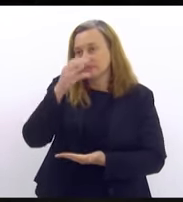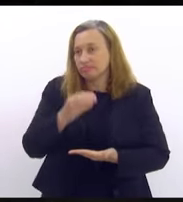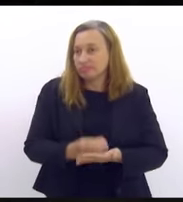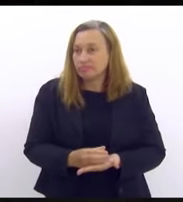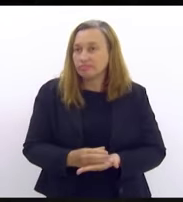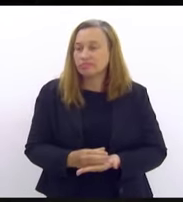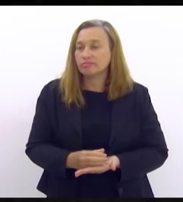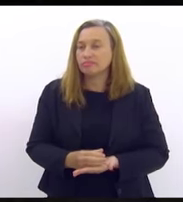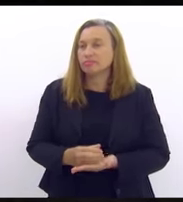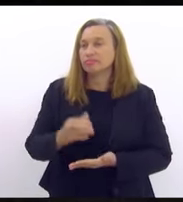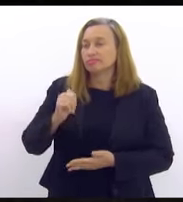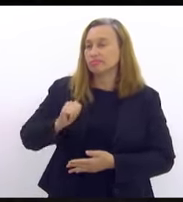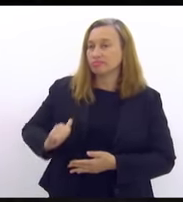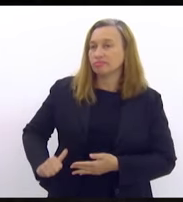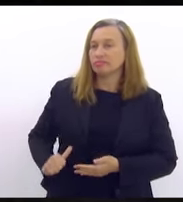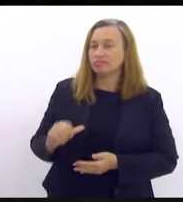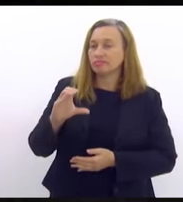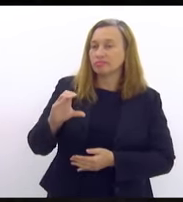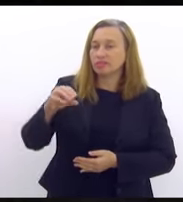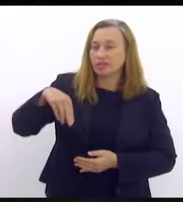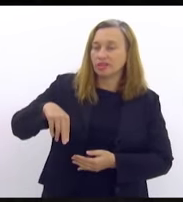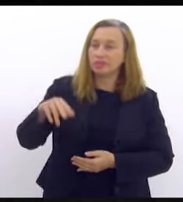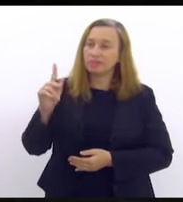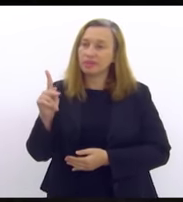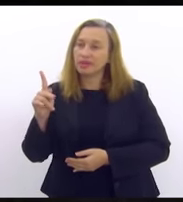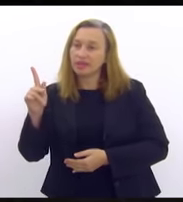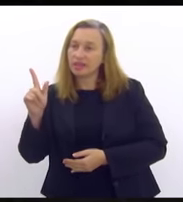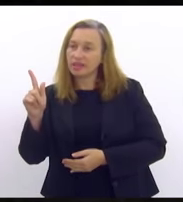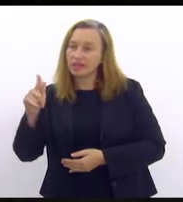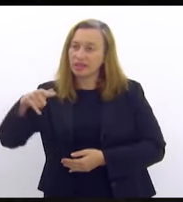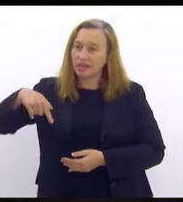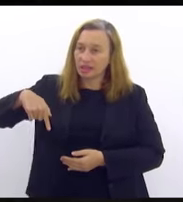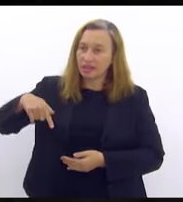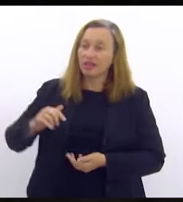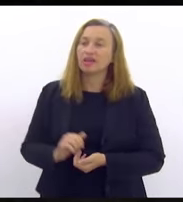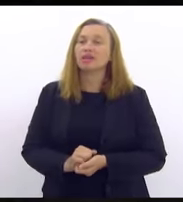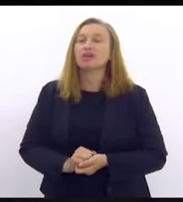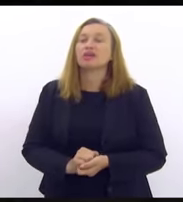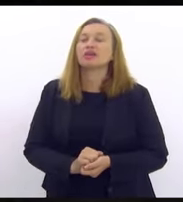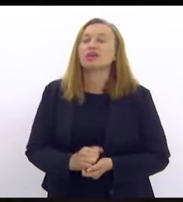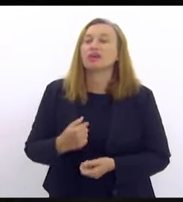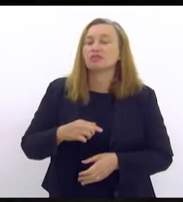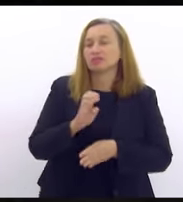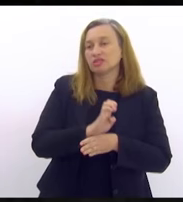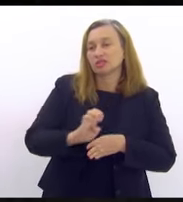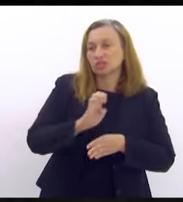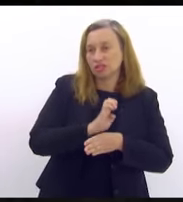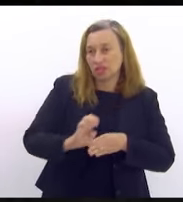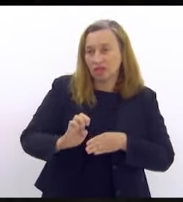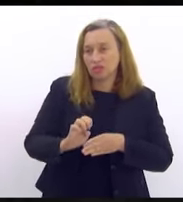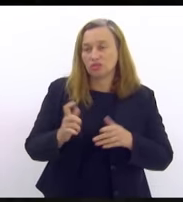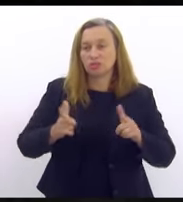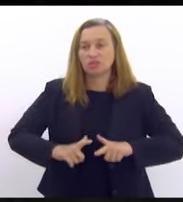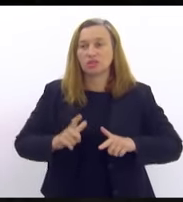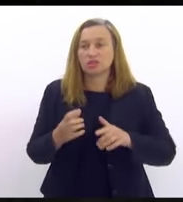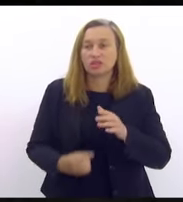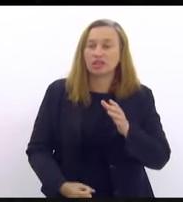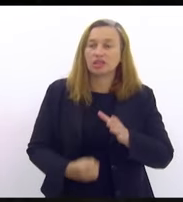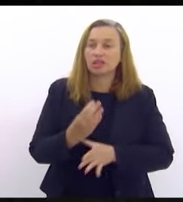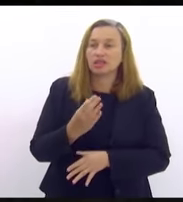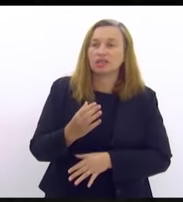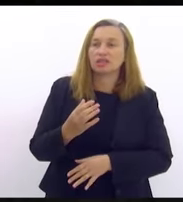do CNPQ eu fazia um estágio numa hemeroteca que tinha estava sendo construído em